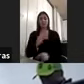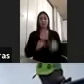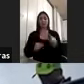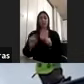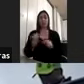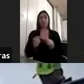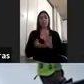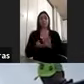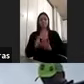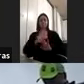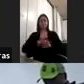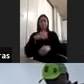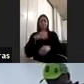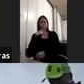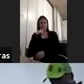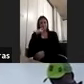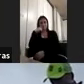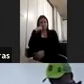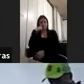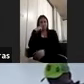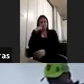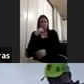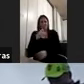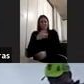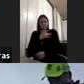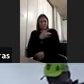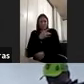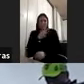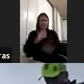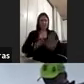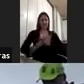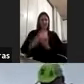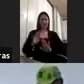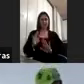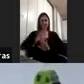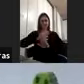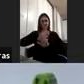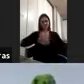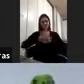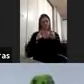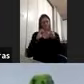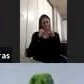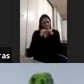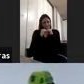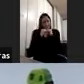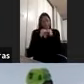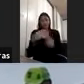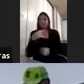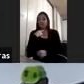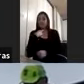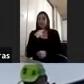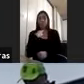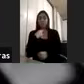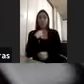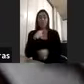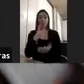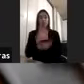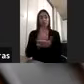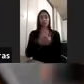acovardando com o sistema que estão implantando e que estão retirando direitos sobre direitos.